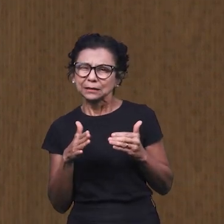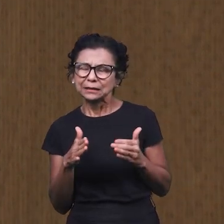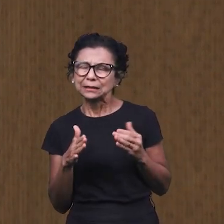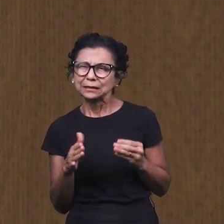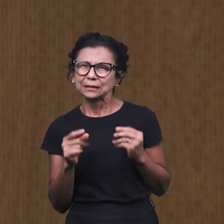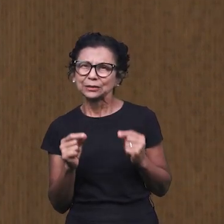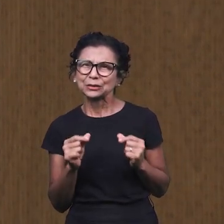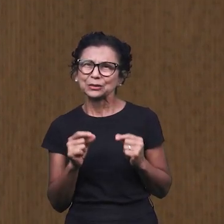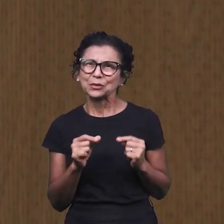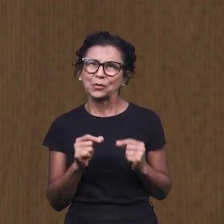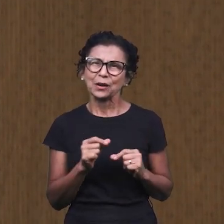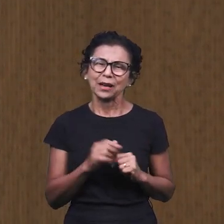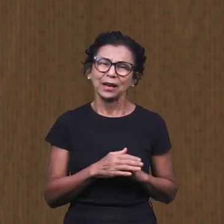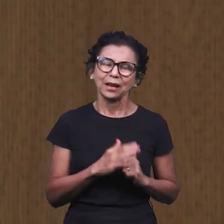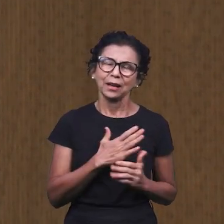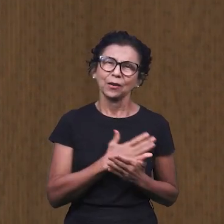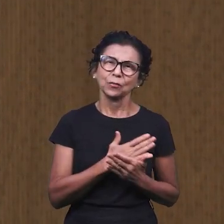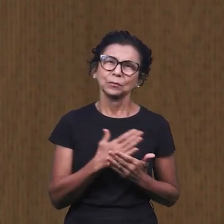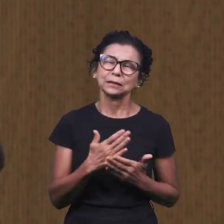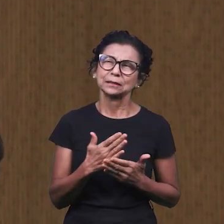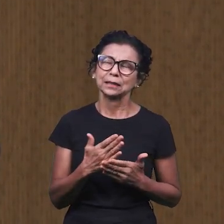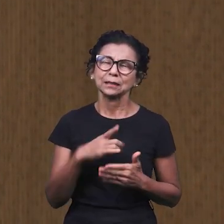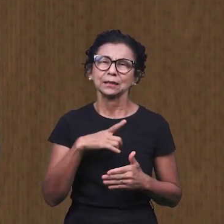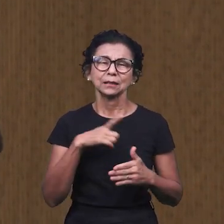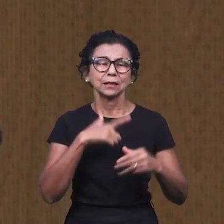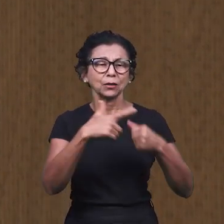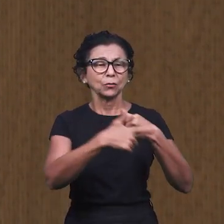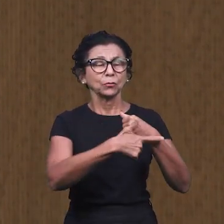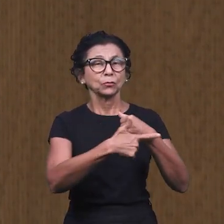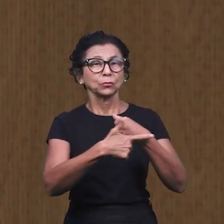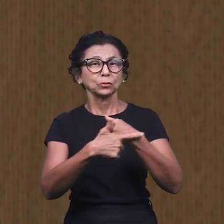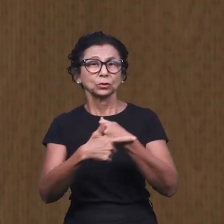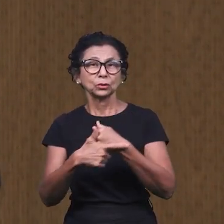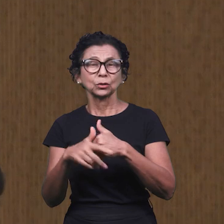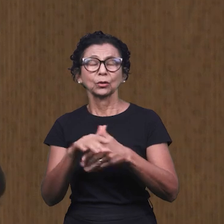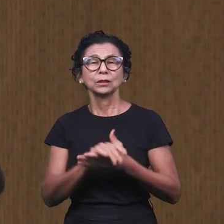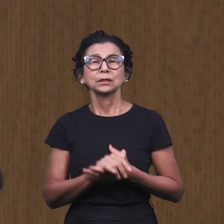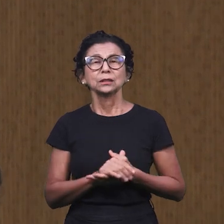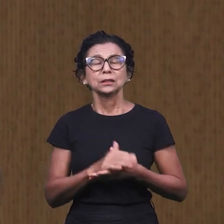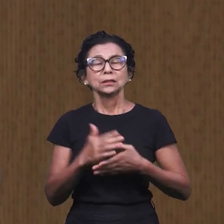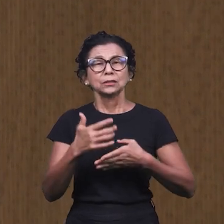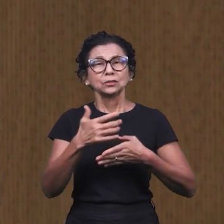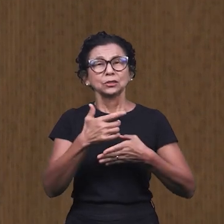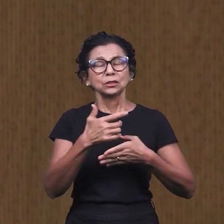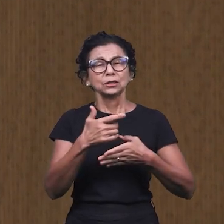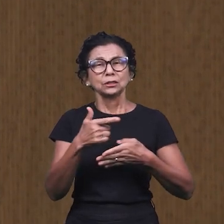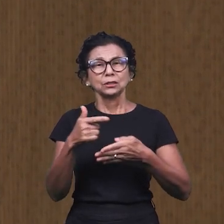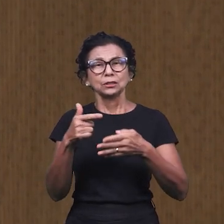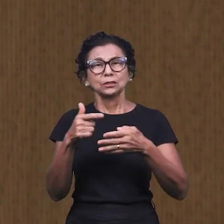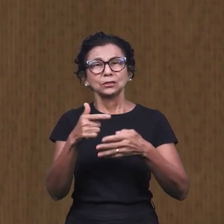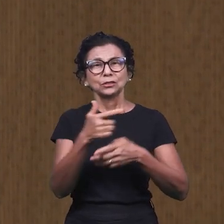a pegar cargos, funções de gestão, né? E eu entrei